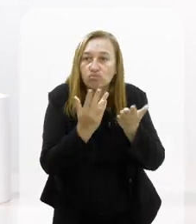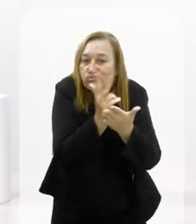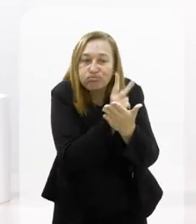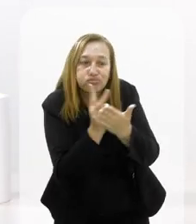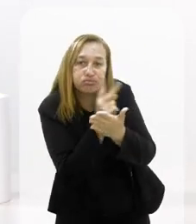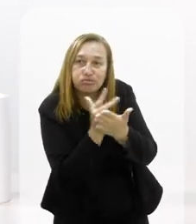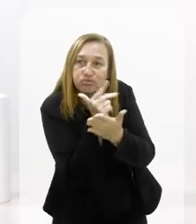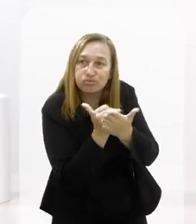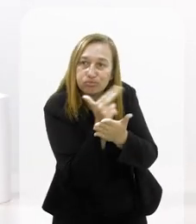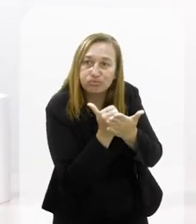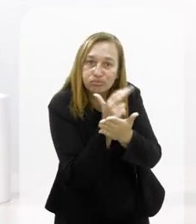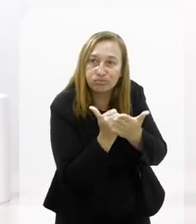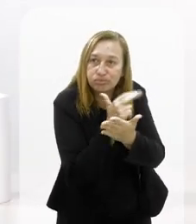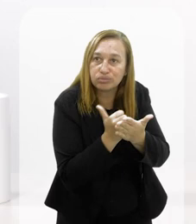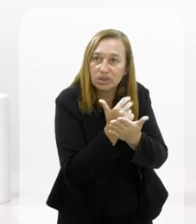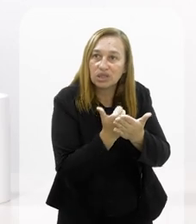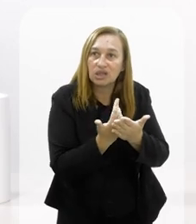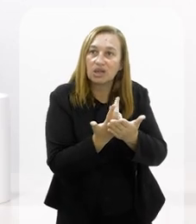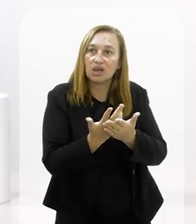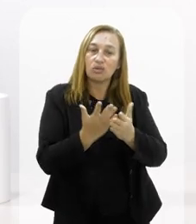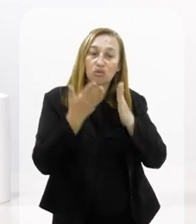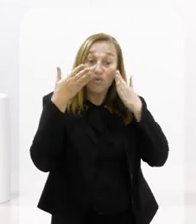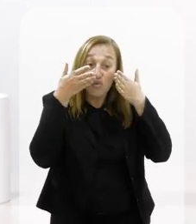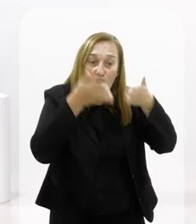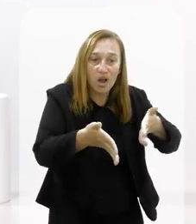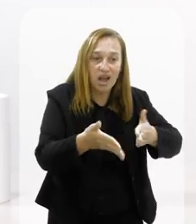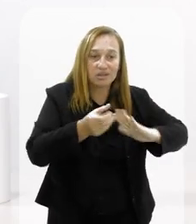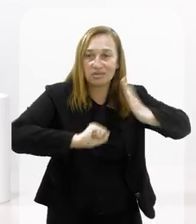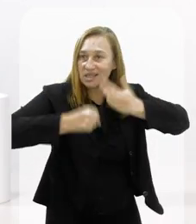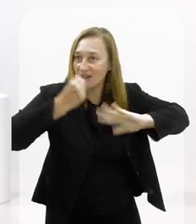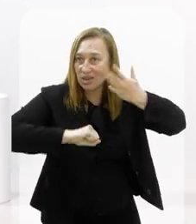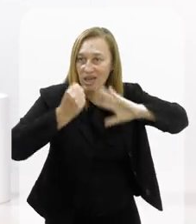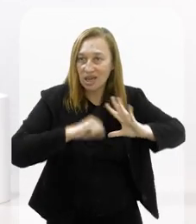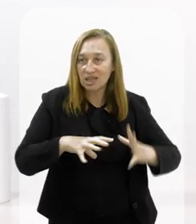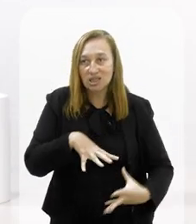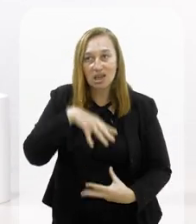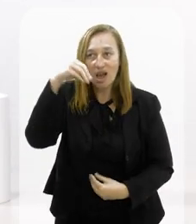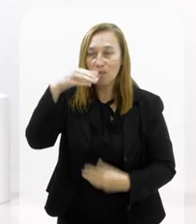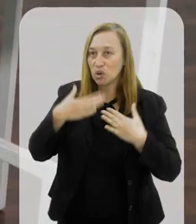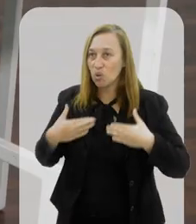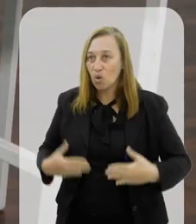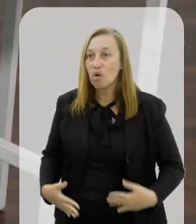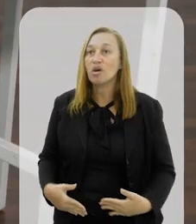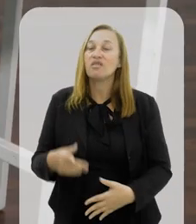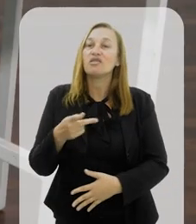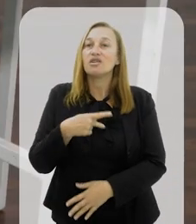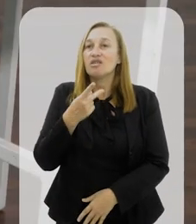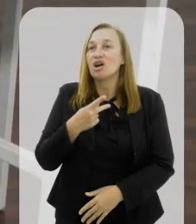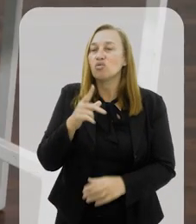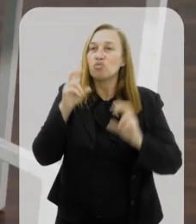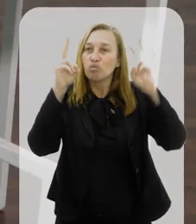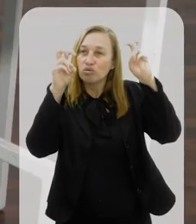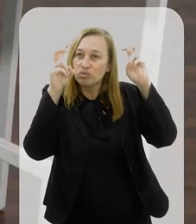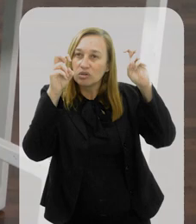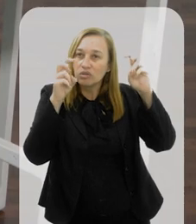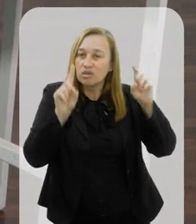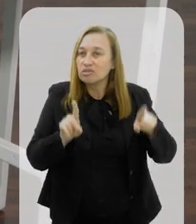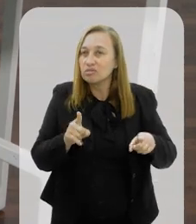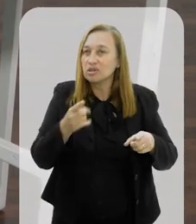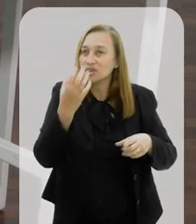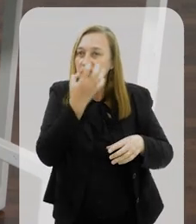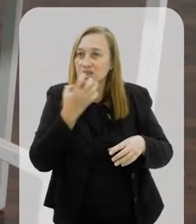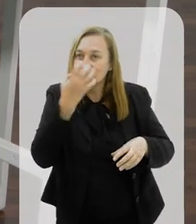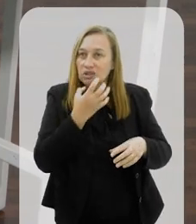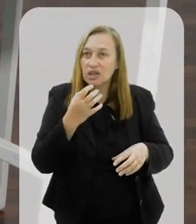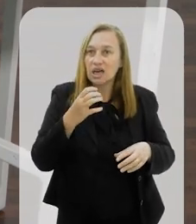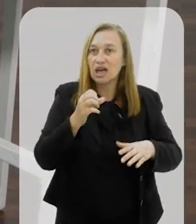desenhos tô mergulhado no Salgueiro de cabeça de corpo e alma fala um pouco do enredo do Salgueiro para 2025